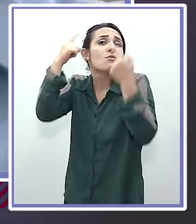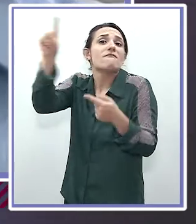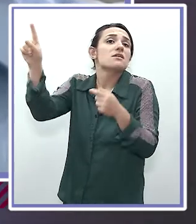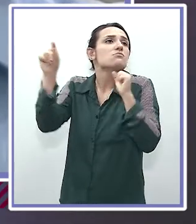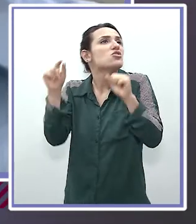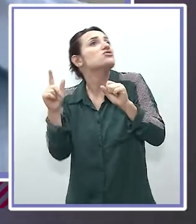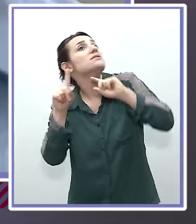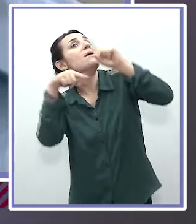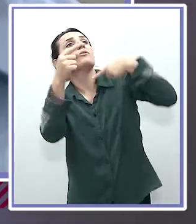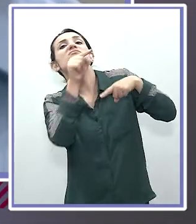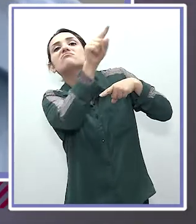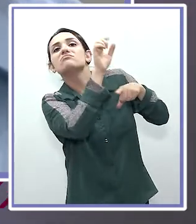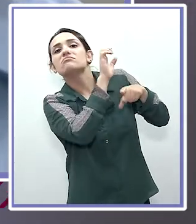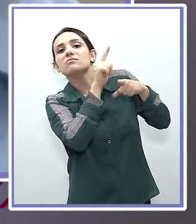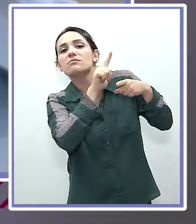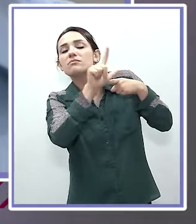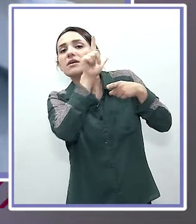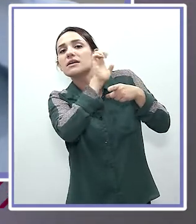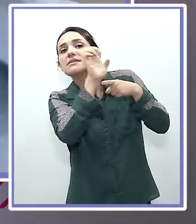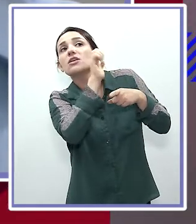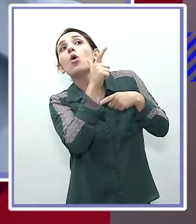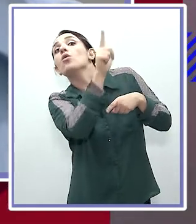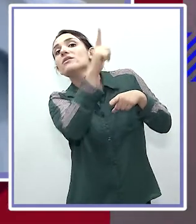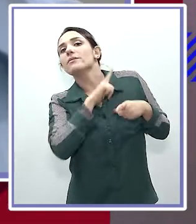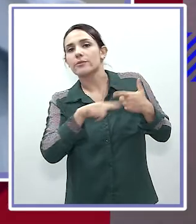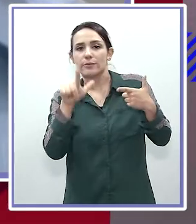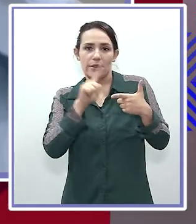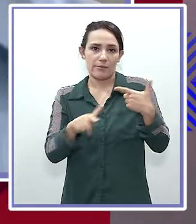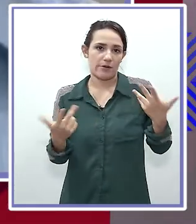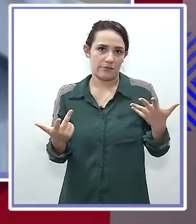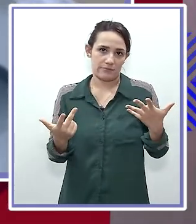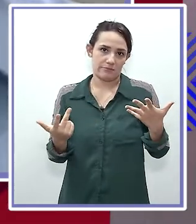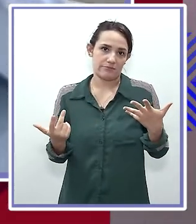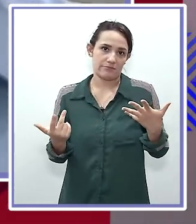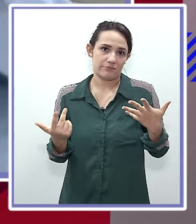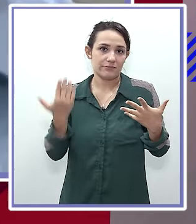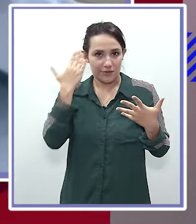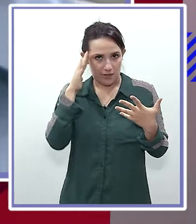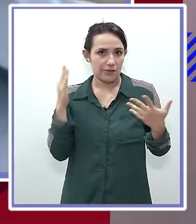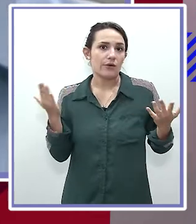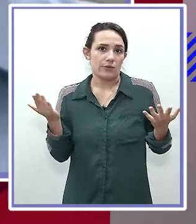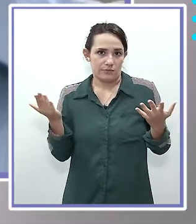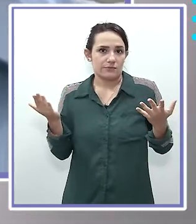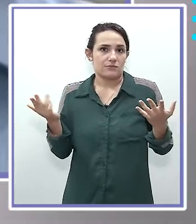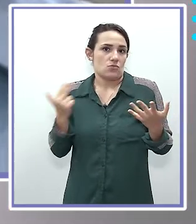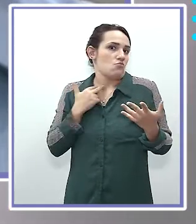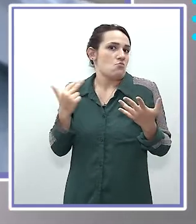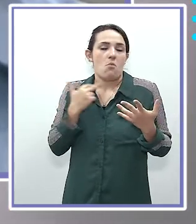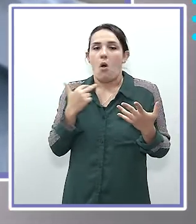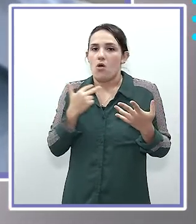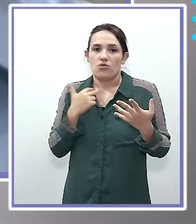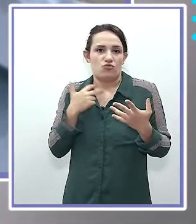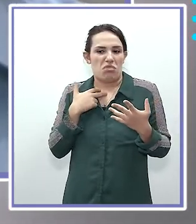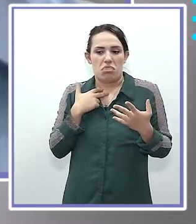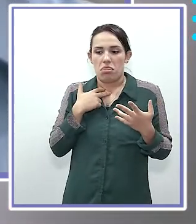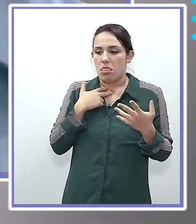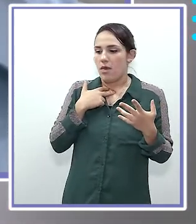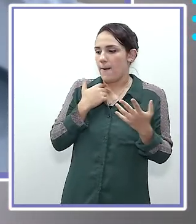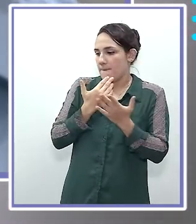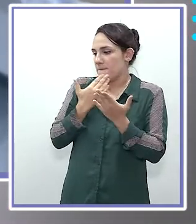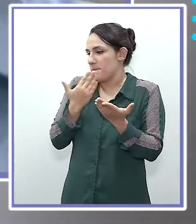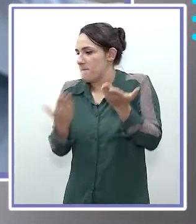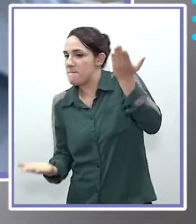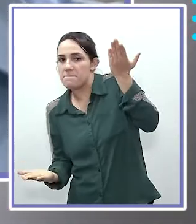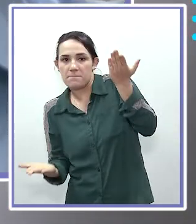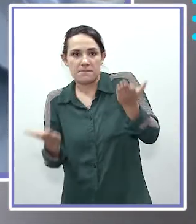mais, mas também nós tivemos impacto ambiental maior por ter essas usinas. Então, também tem que ver todas essas